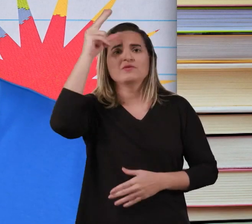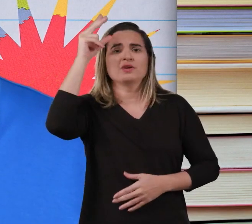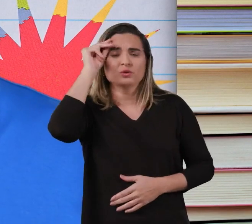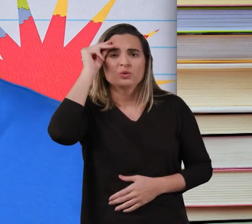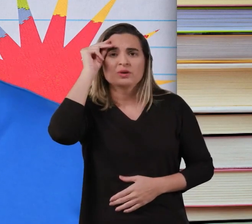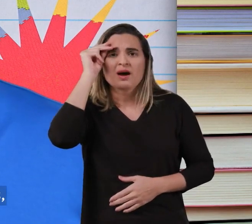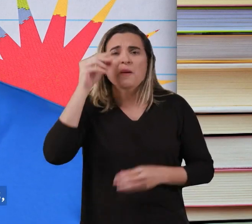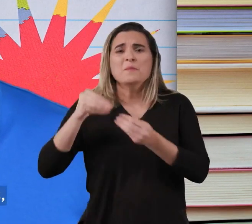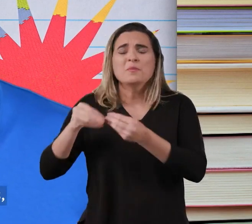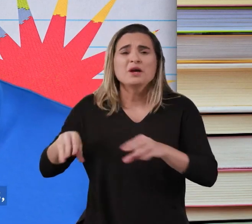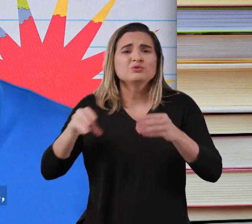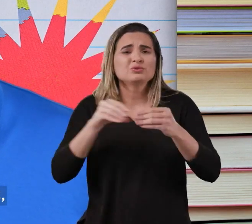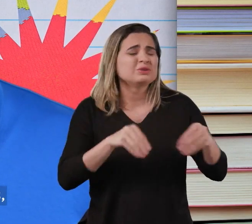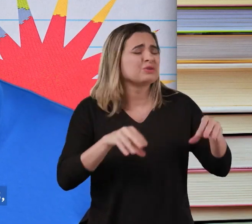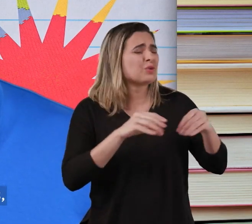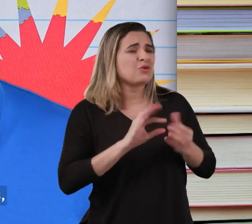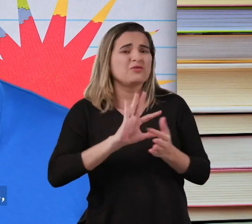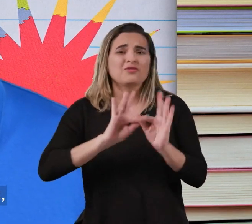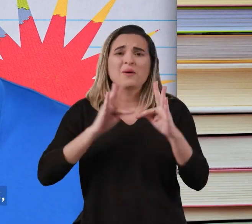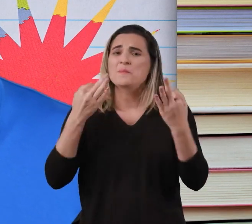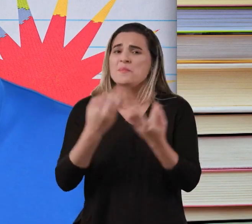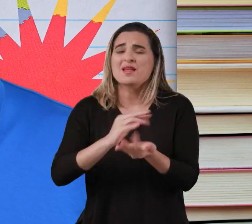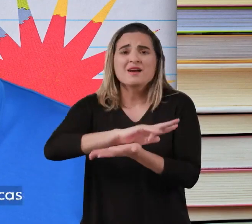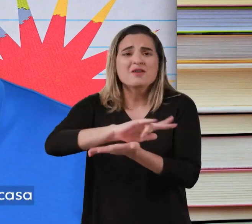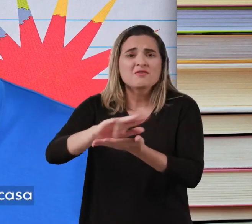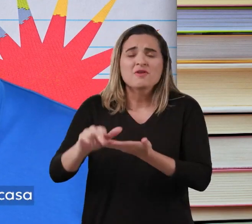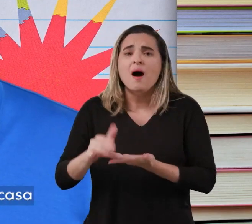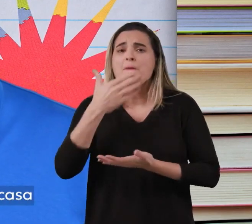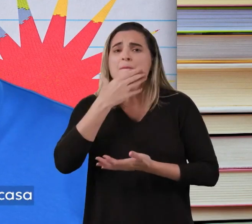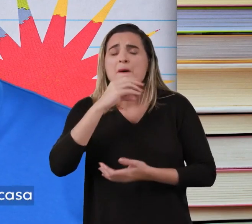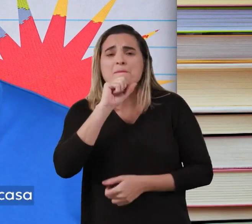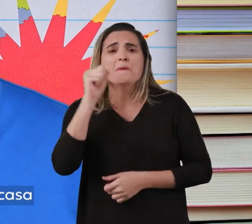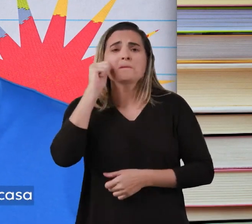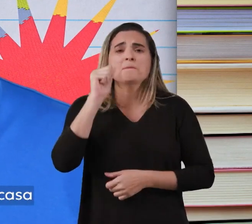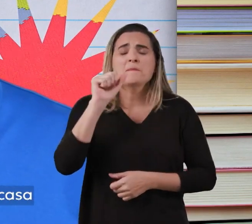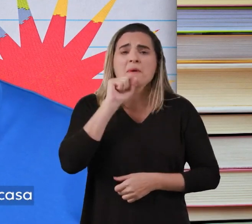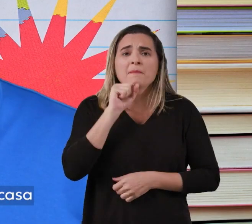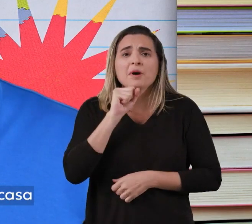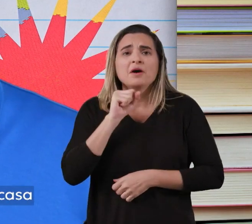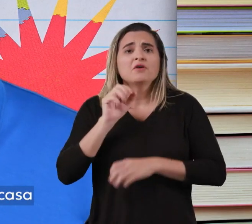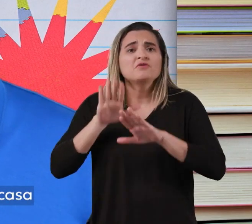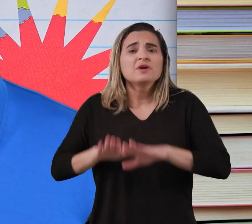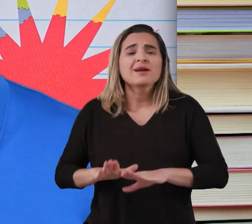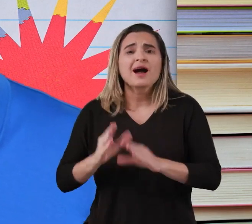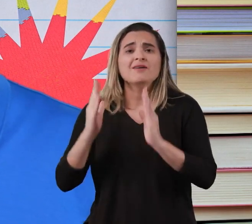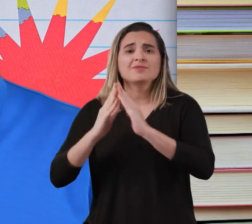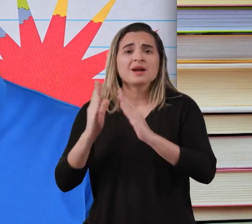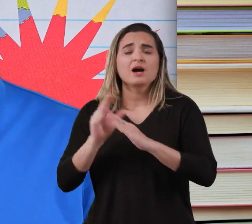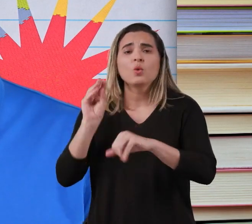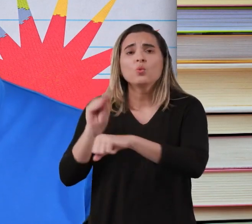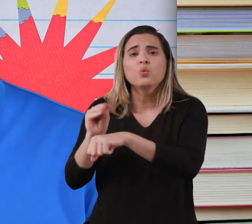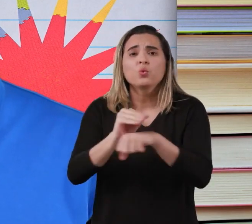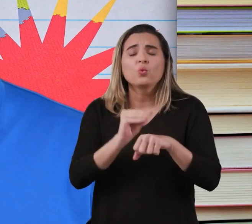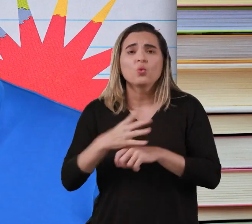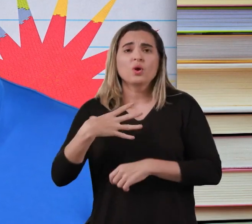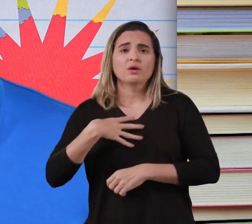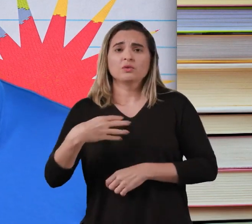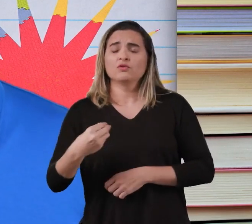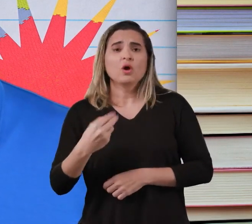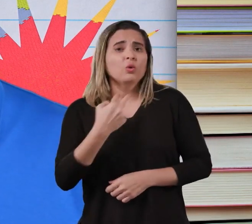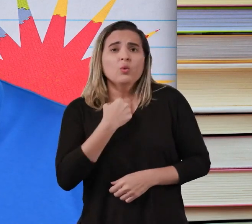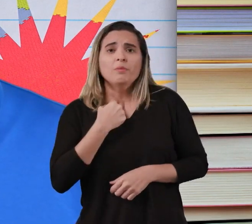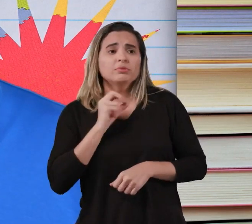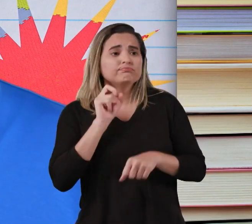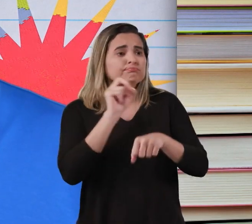prefeitura. Ele prejudicou muitas famílias, deixando mães e pais presos em casa, cuidando das crianças